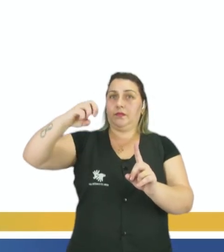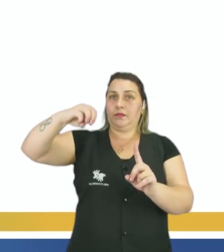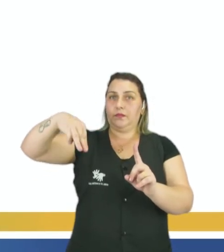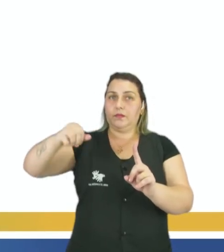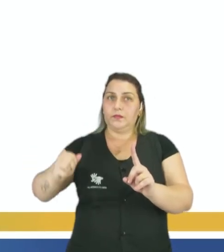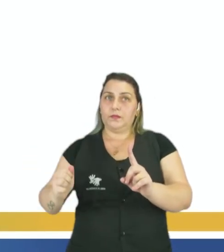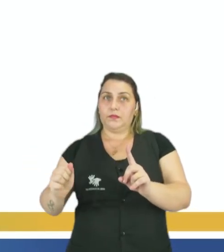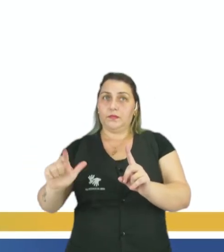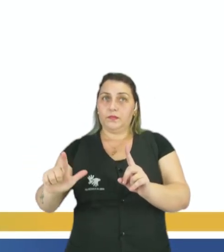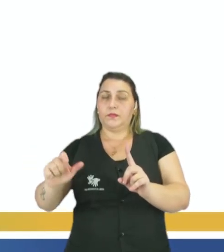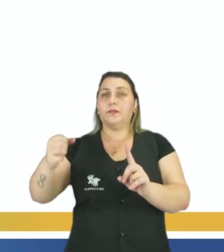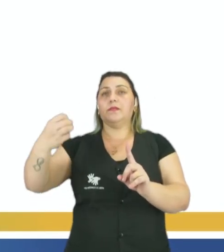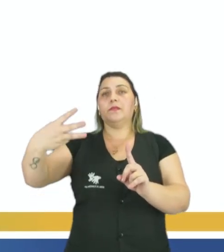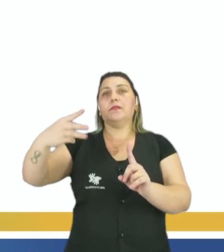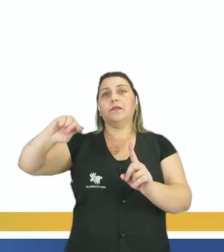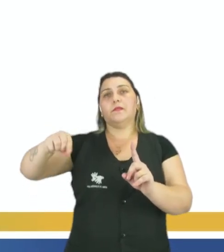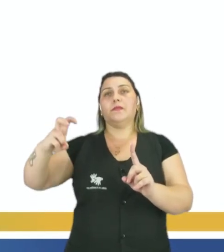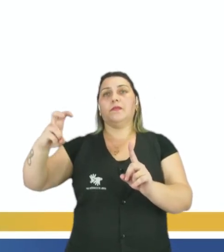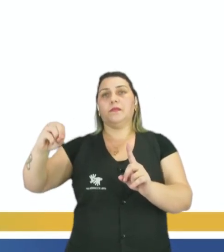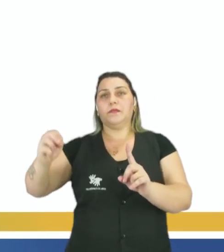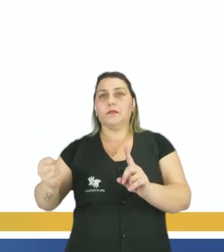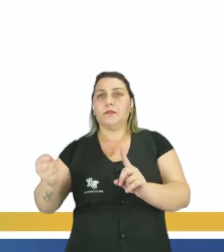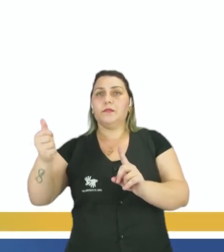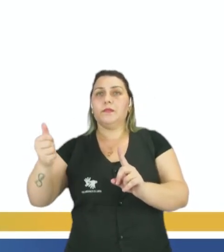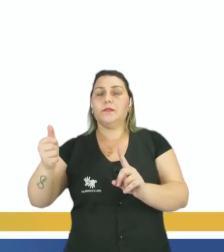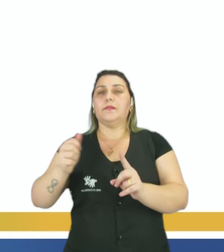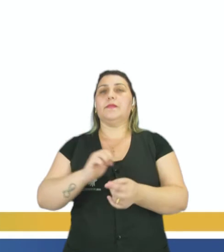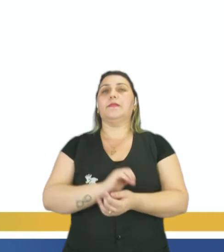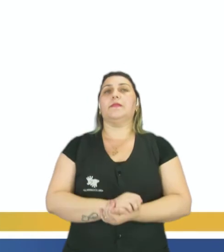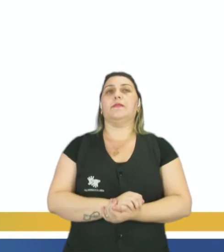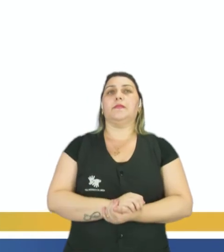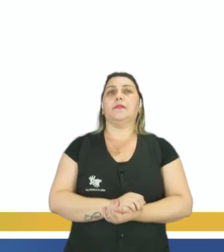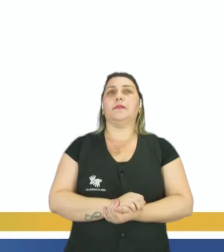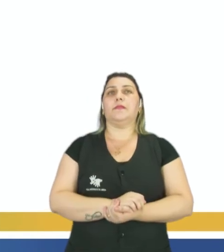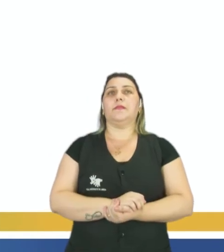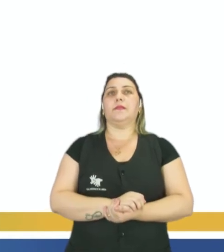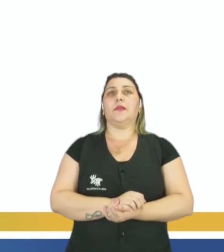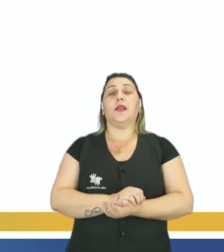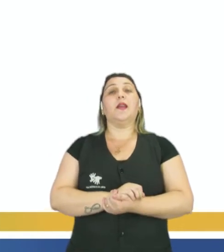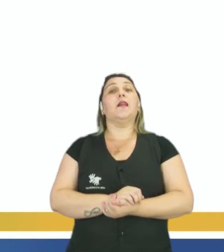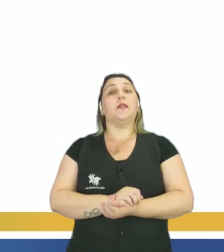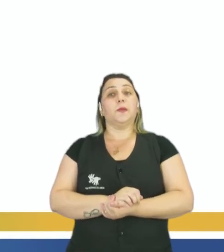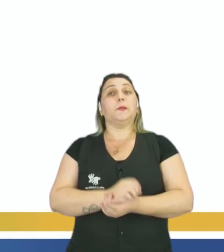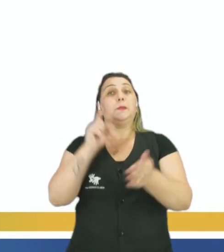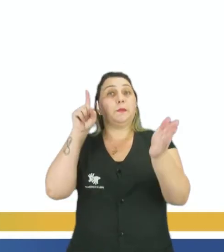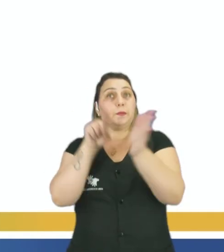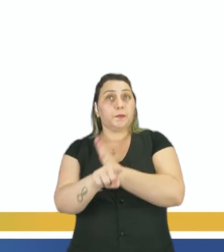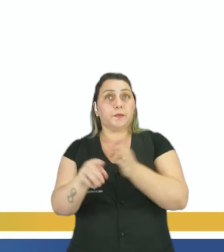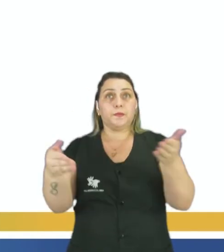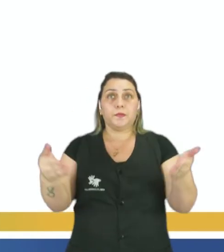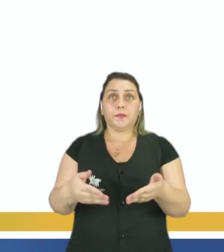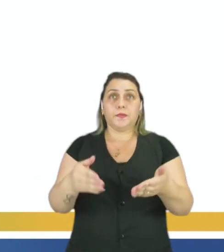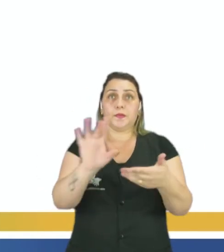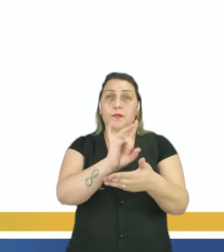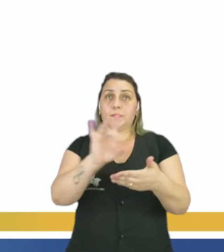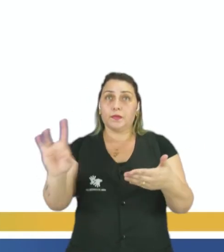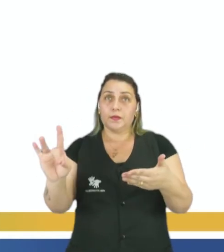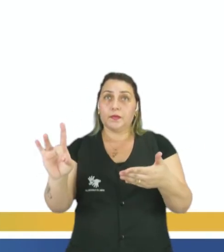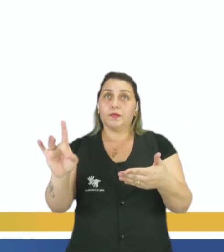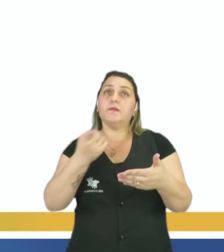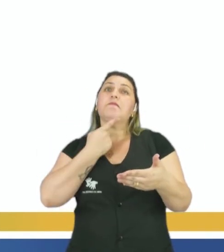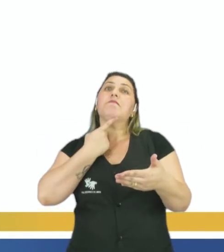350 ml custa R$ 3,50. Aí vem o comando da questão, gente. Cada